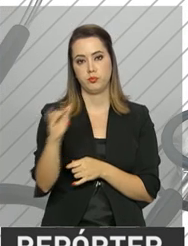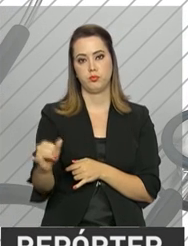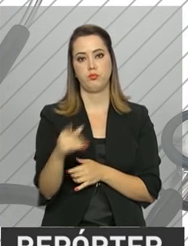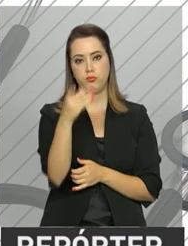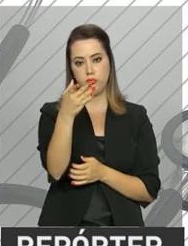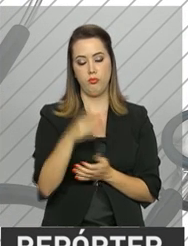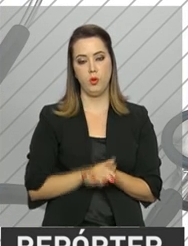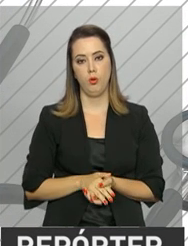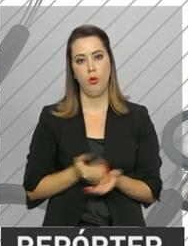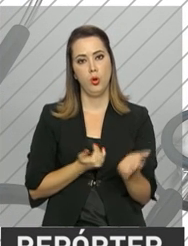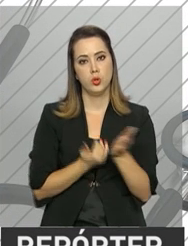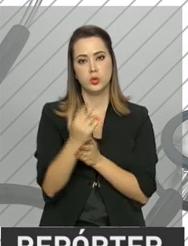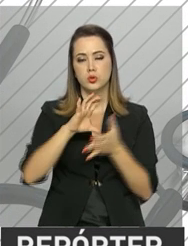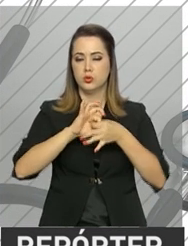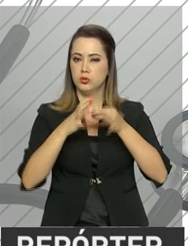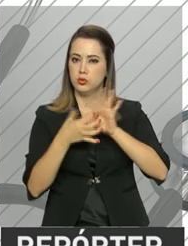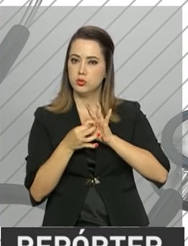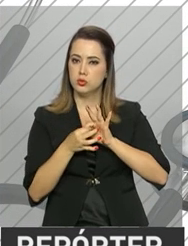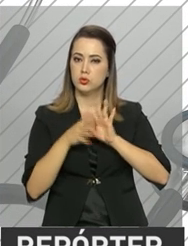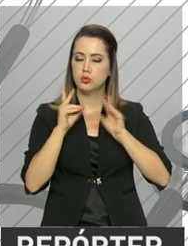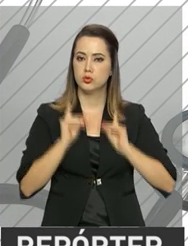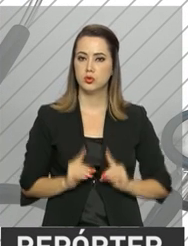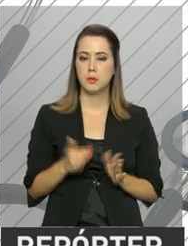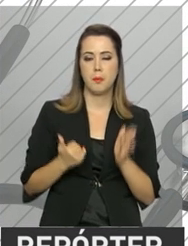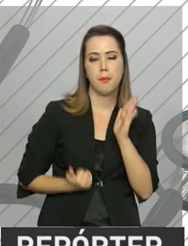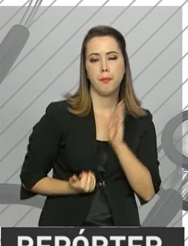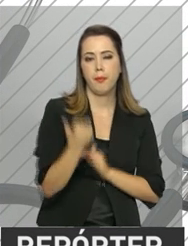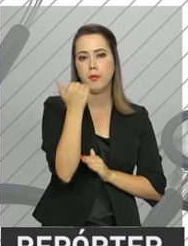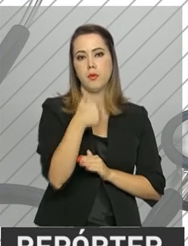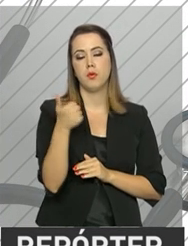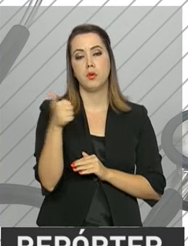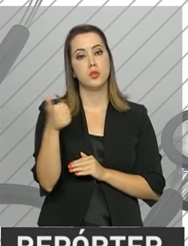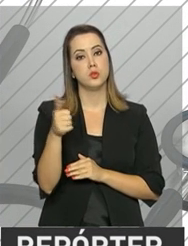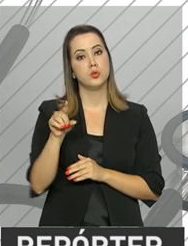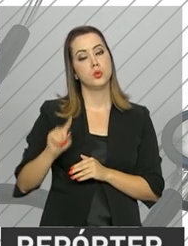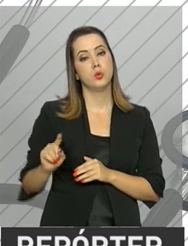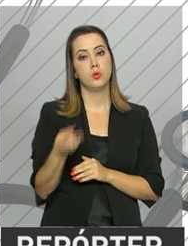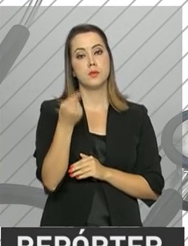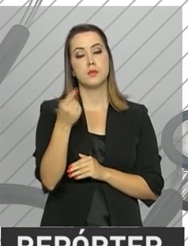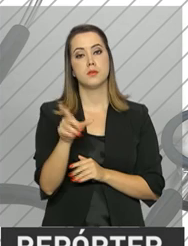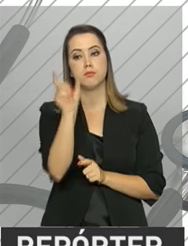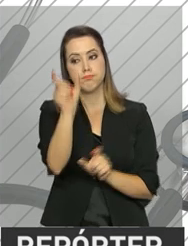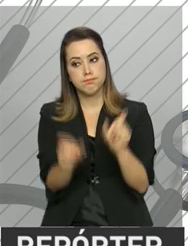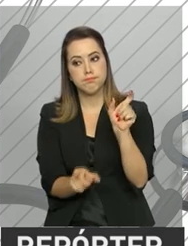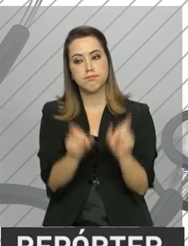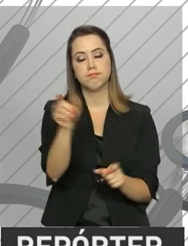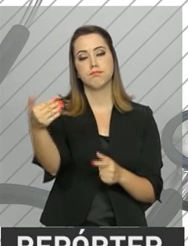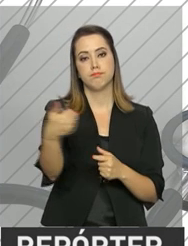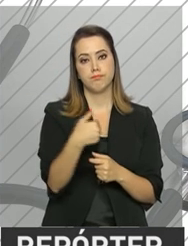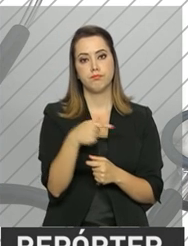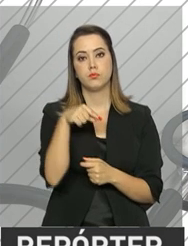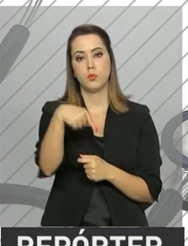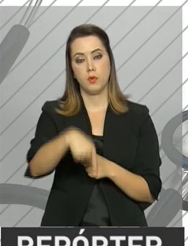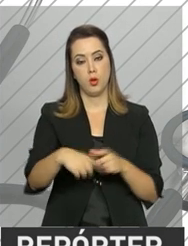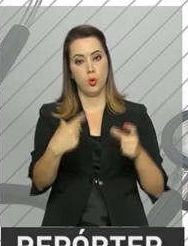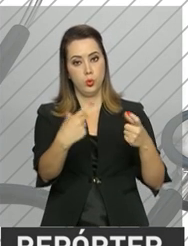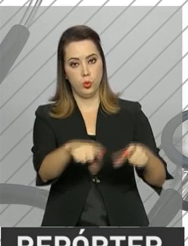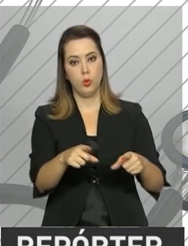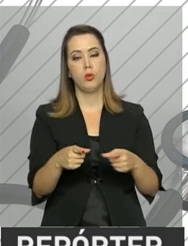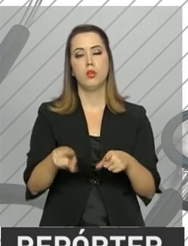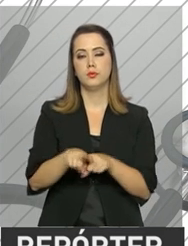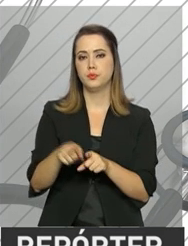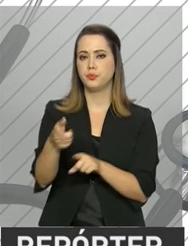Durante os Jogos Olímpicos, foram registrados mais de 11 mil atendimentos dentro e fora dos locais das competições. Desse